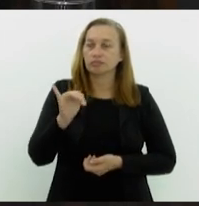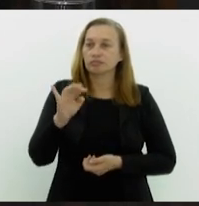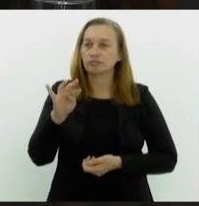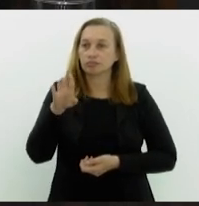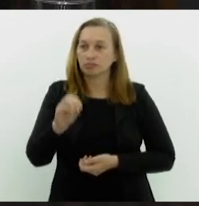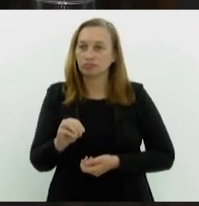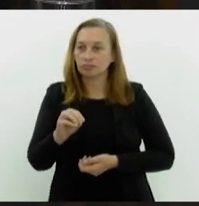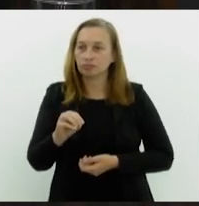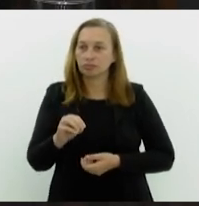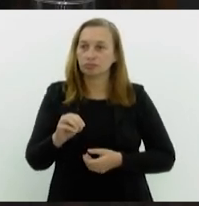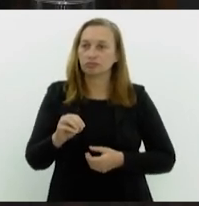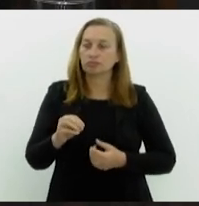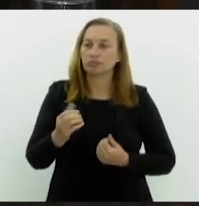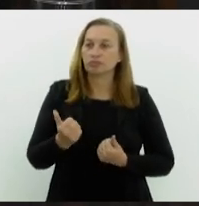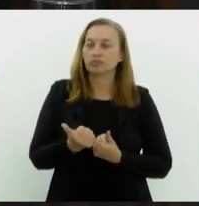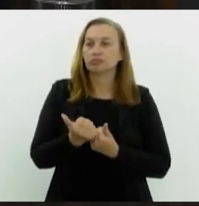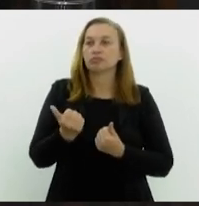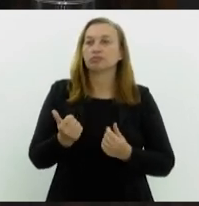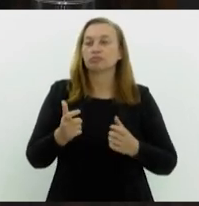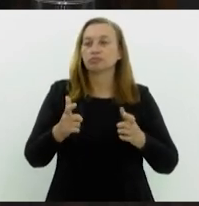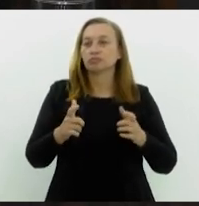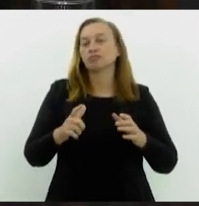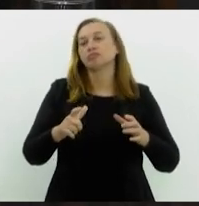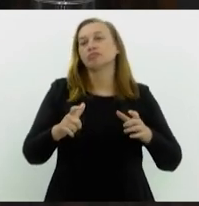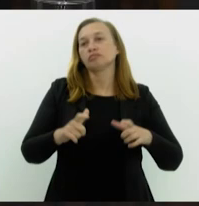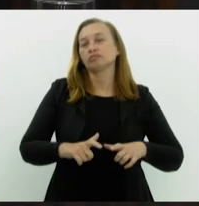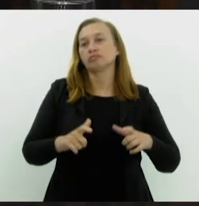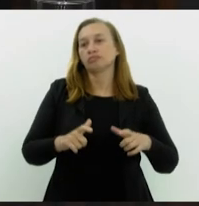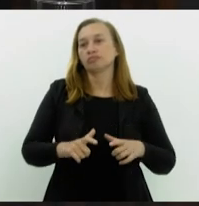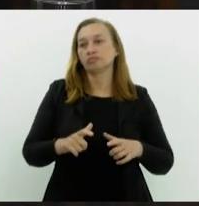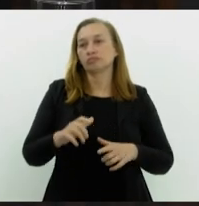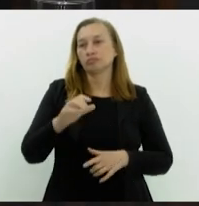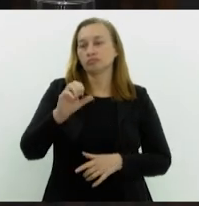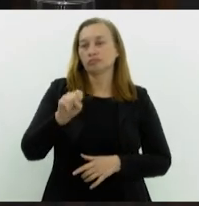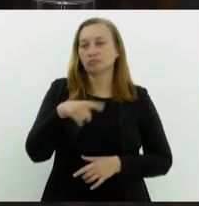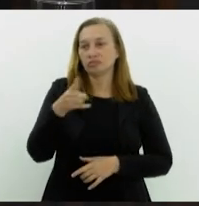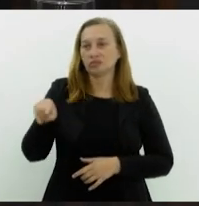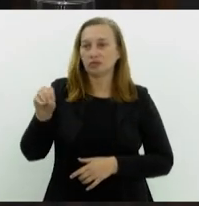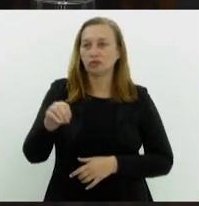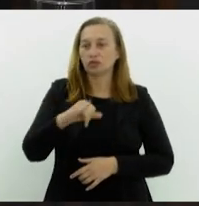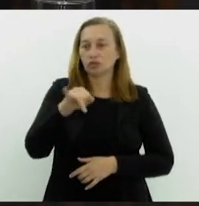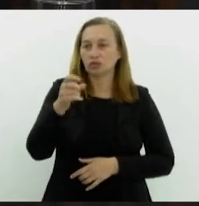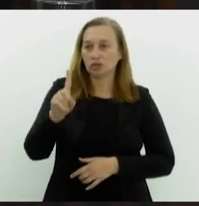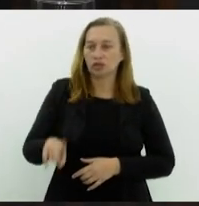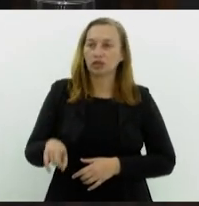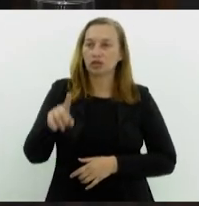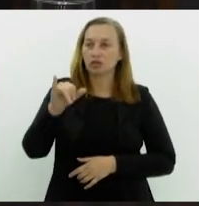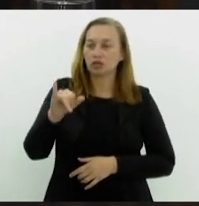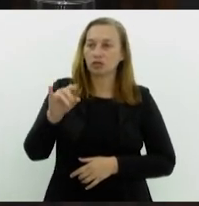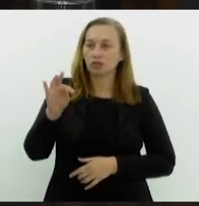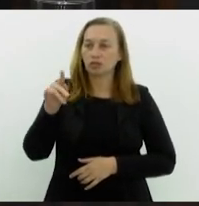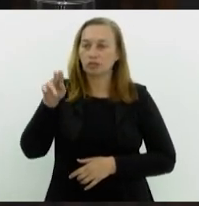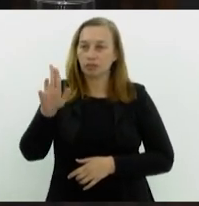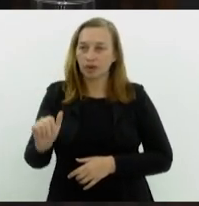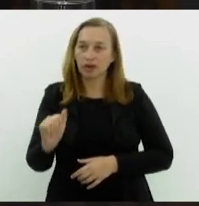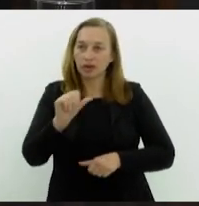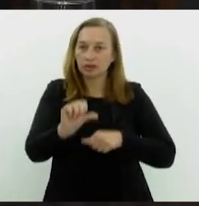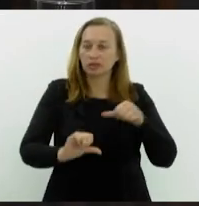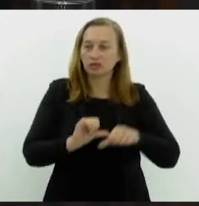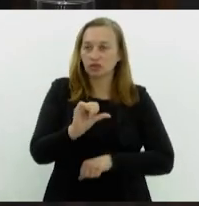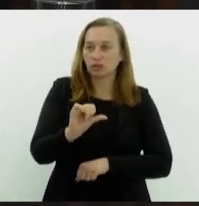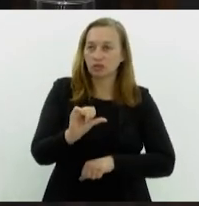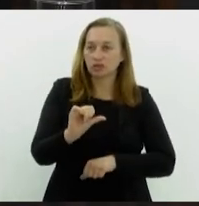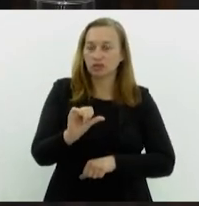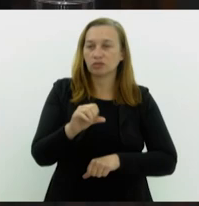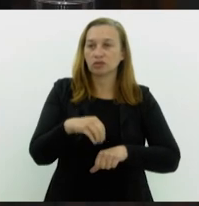para moradias localizadas no município de São José de Ubá. Pareceis à Comissão de Indicação Legislativa pela transformação